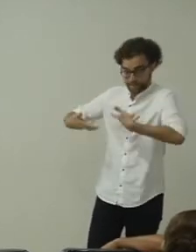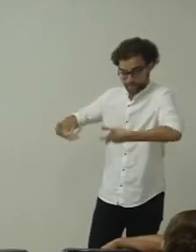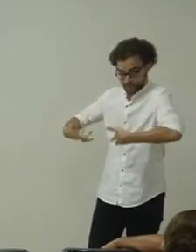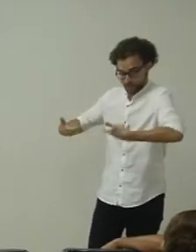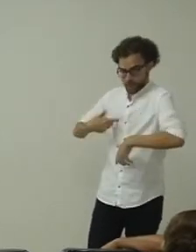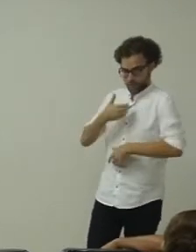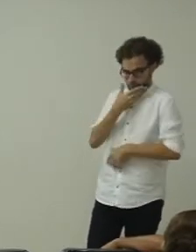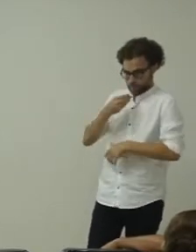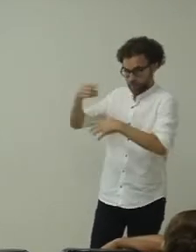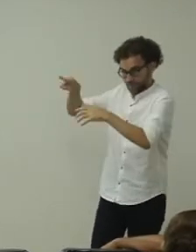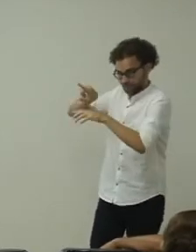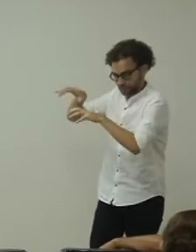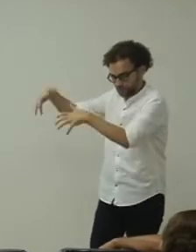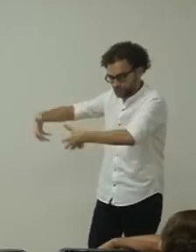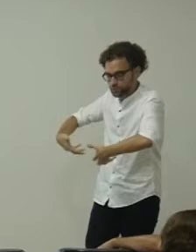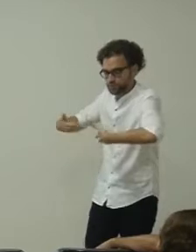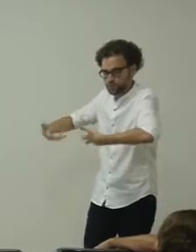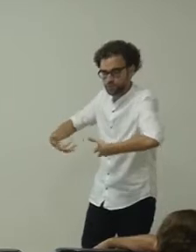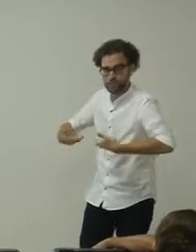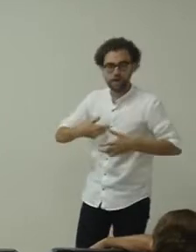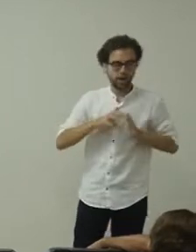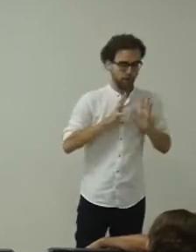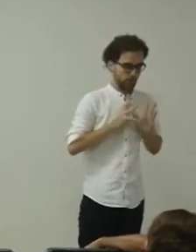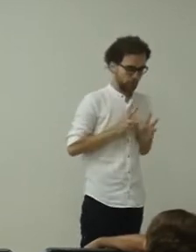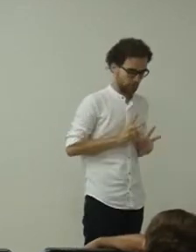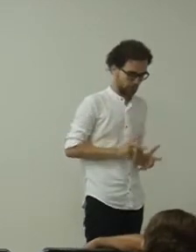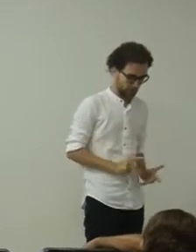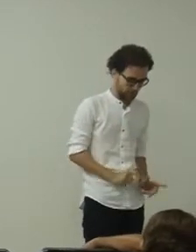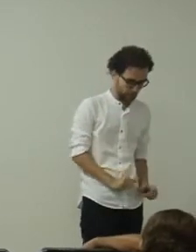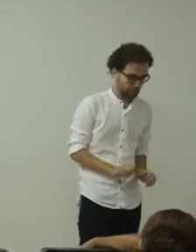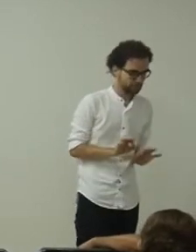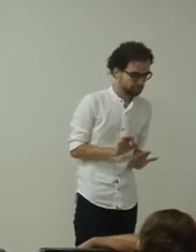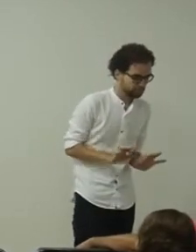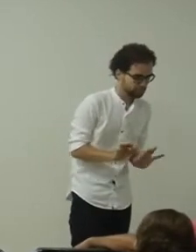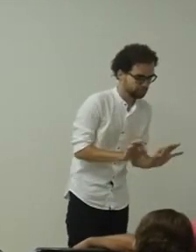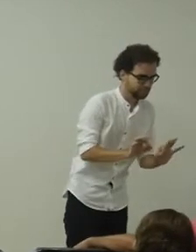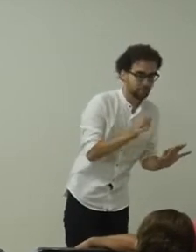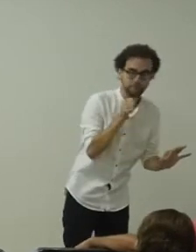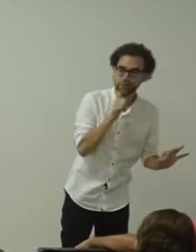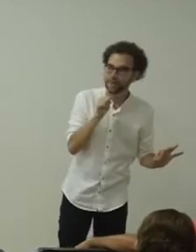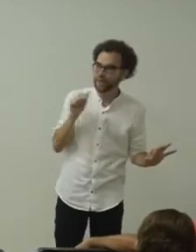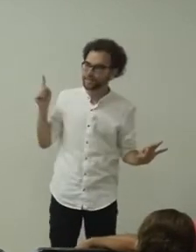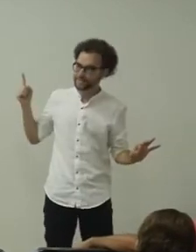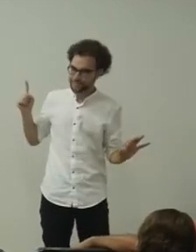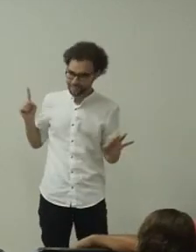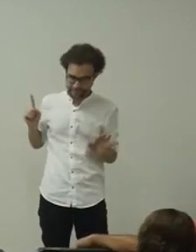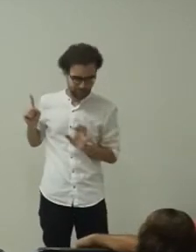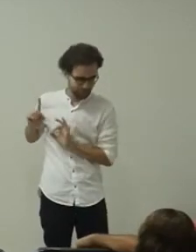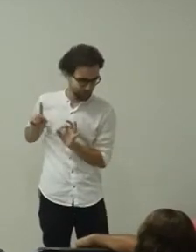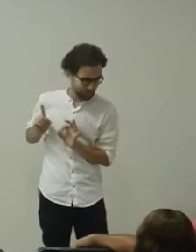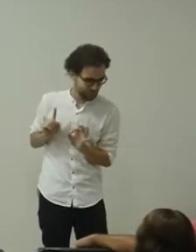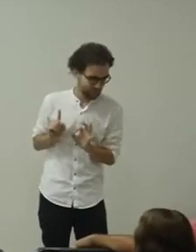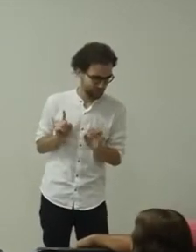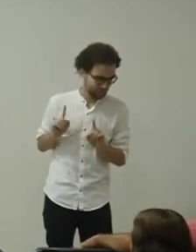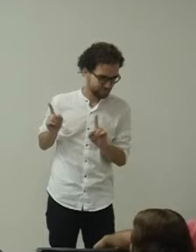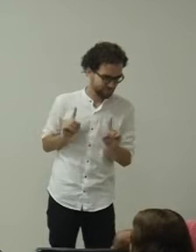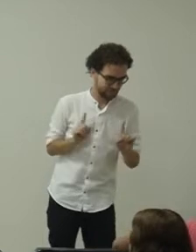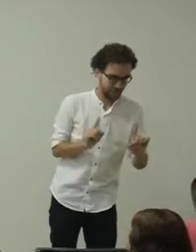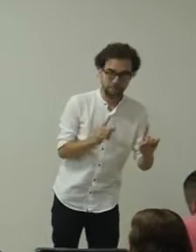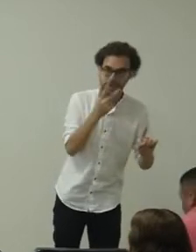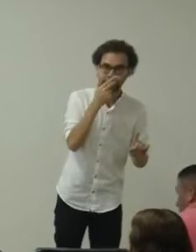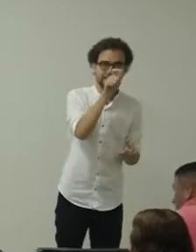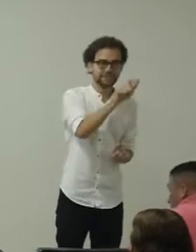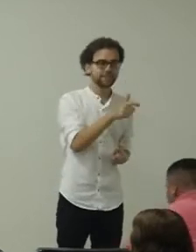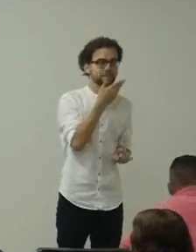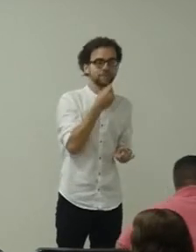quanto homem, eu limpo, mas aí ela vai atrás ajeitando, porque já está ali naquele consciente que ele não é